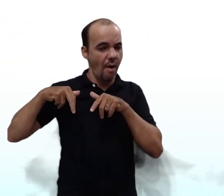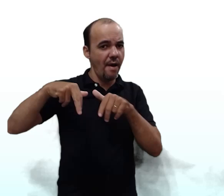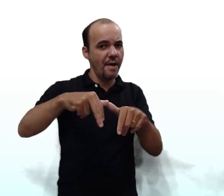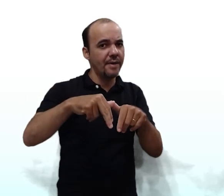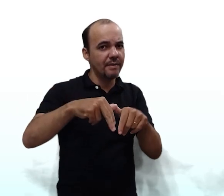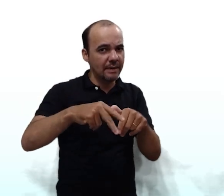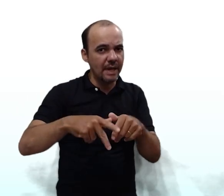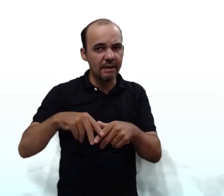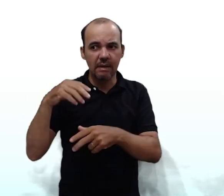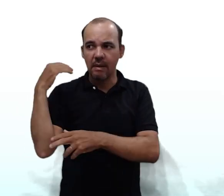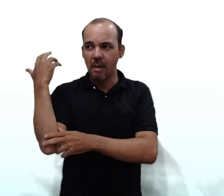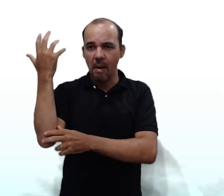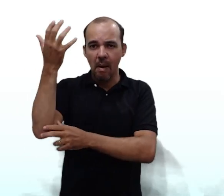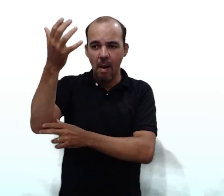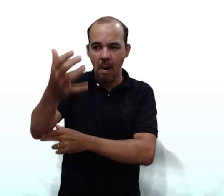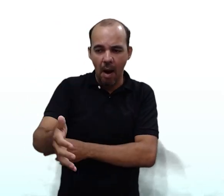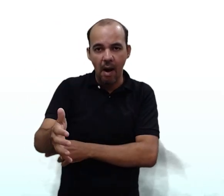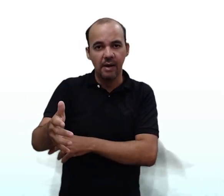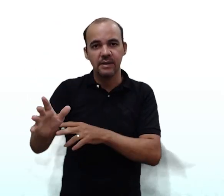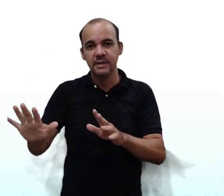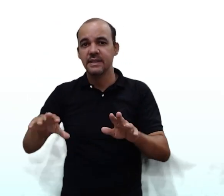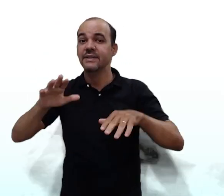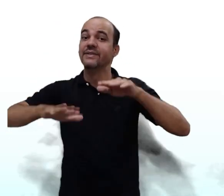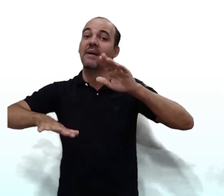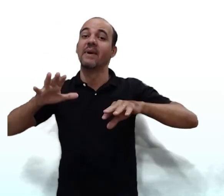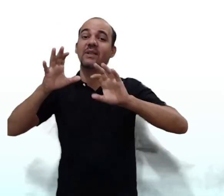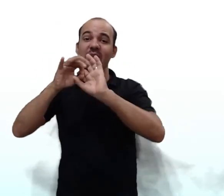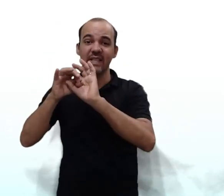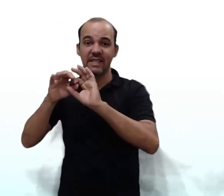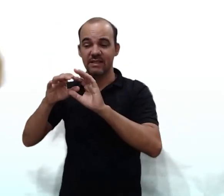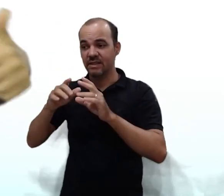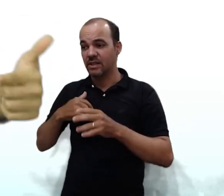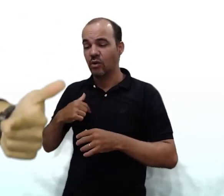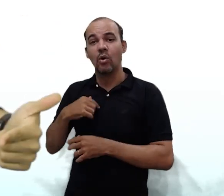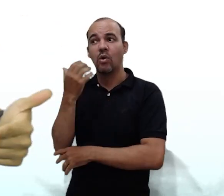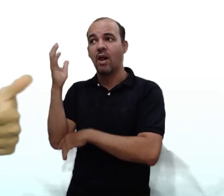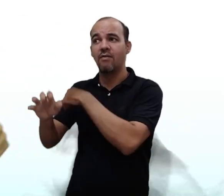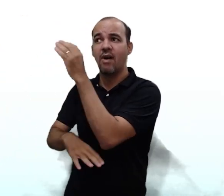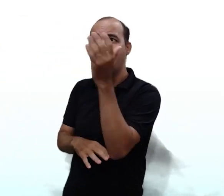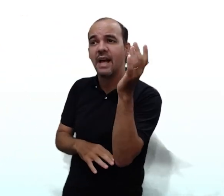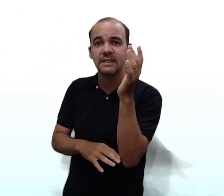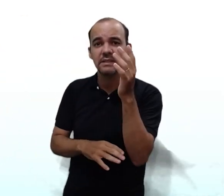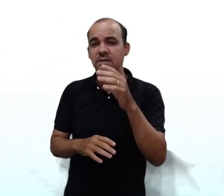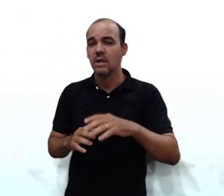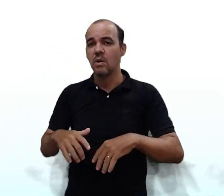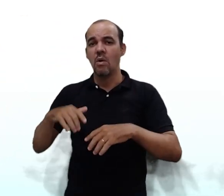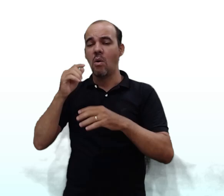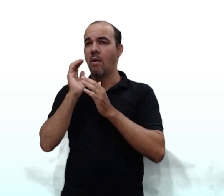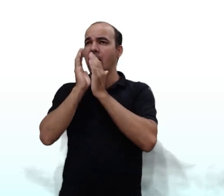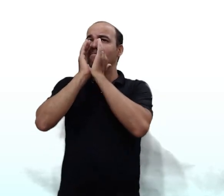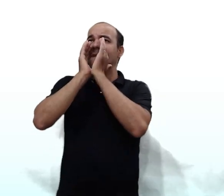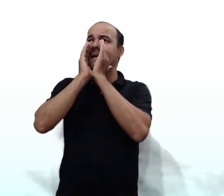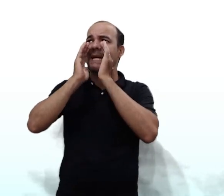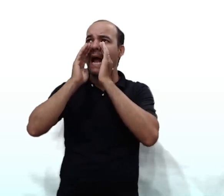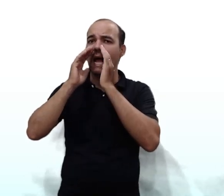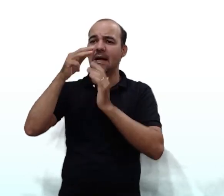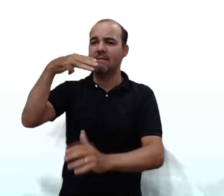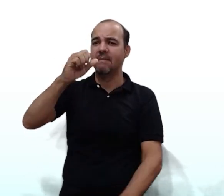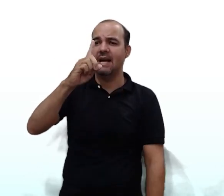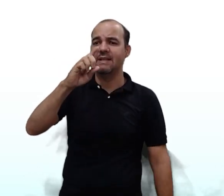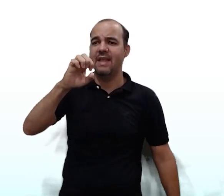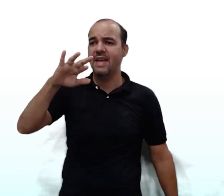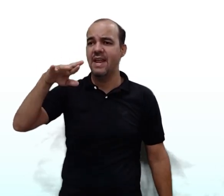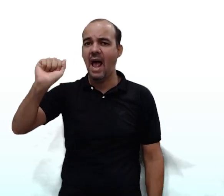à medida que eu escuto a palavra madeira, que eu estou na floresta, que eu corro, é porque aquela palavra ali me passou